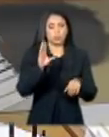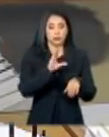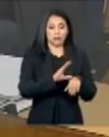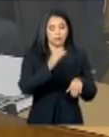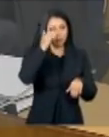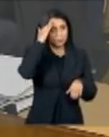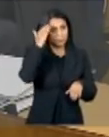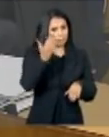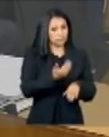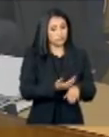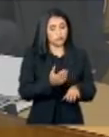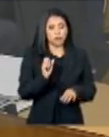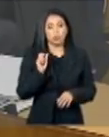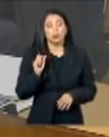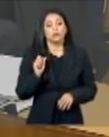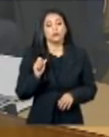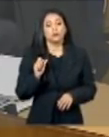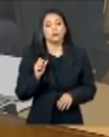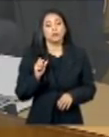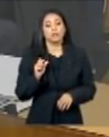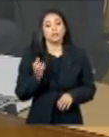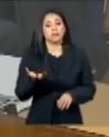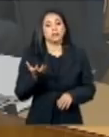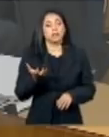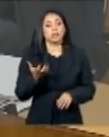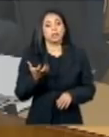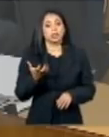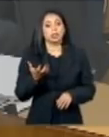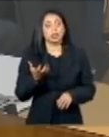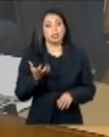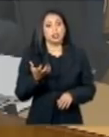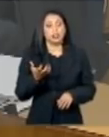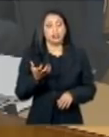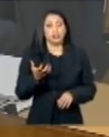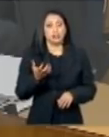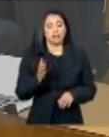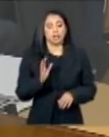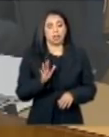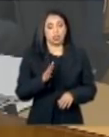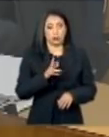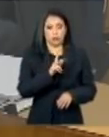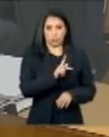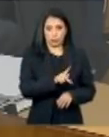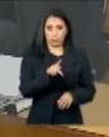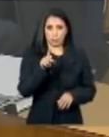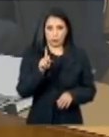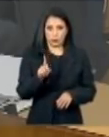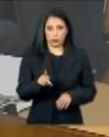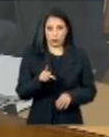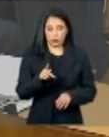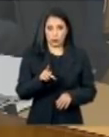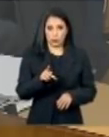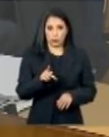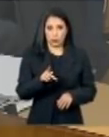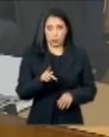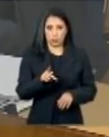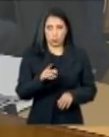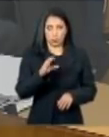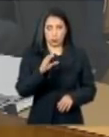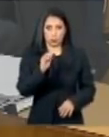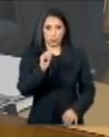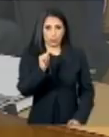que se busca segundo o mestre a câmara leal